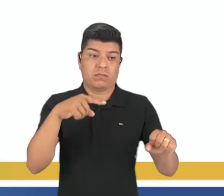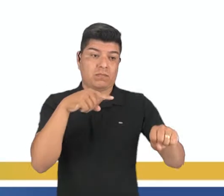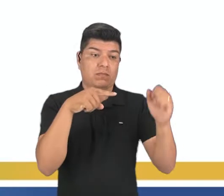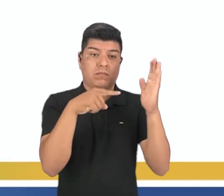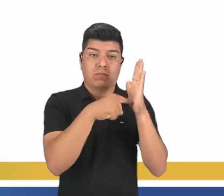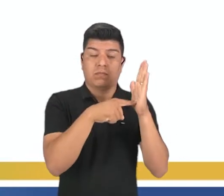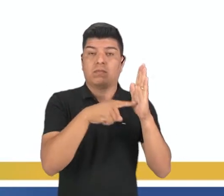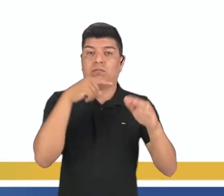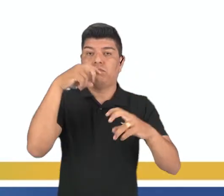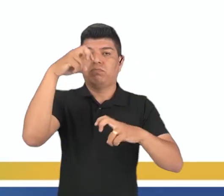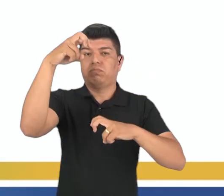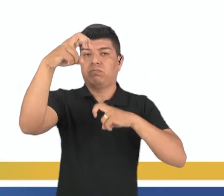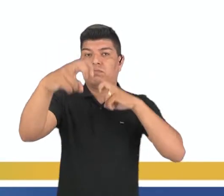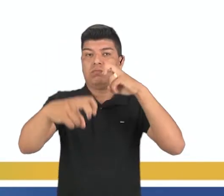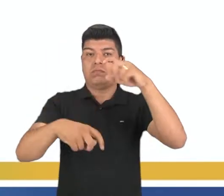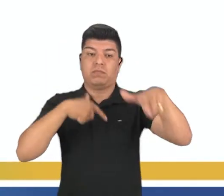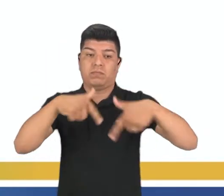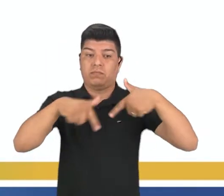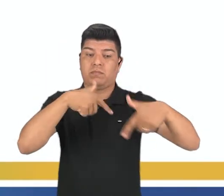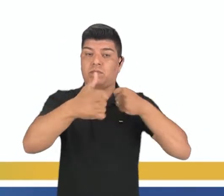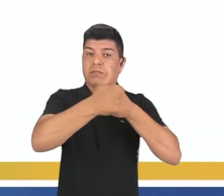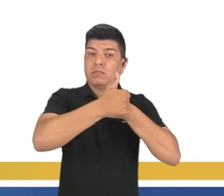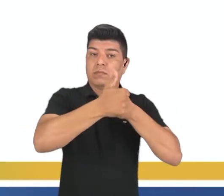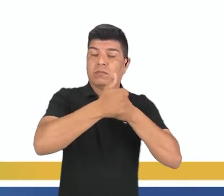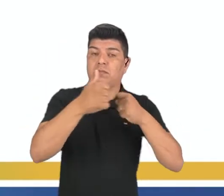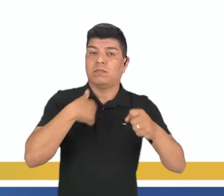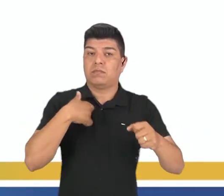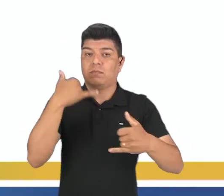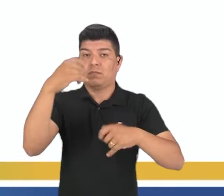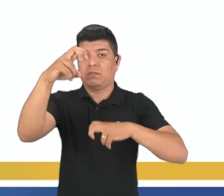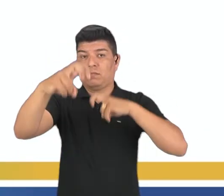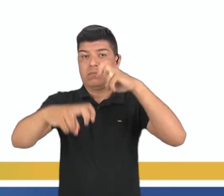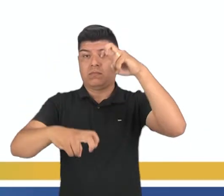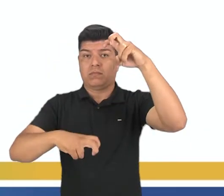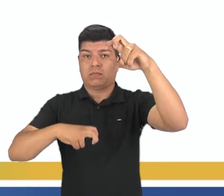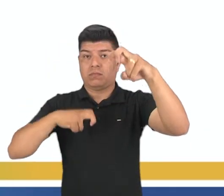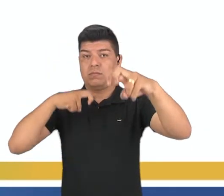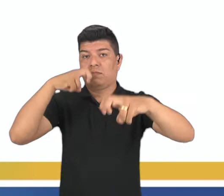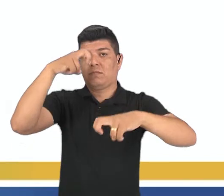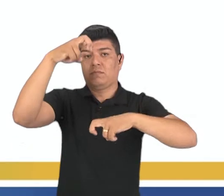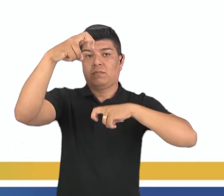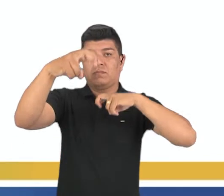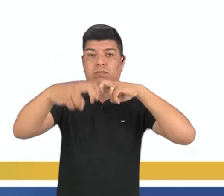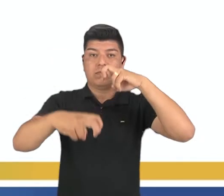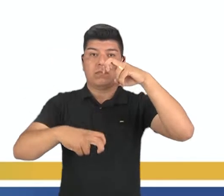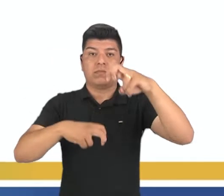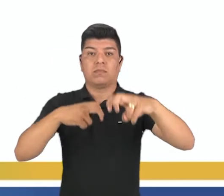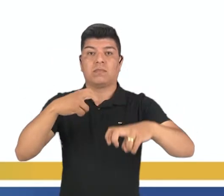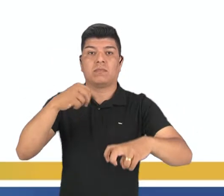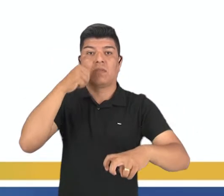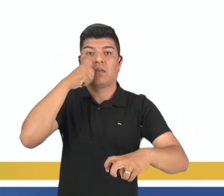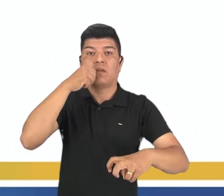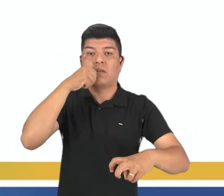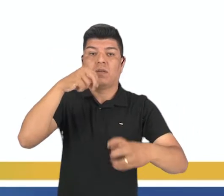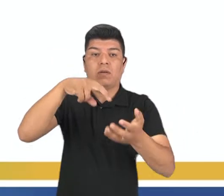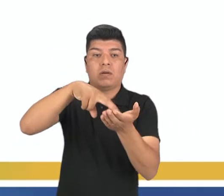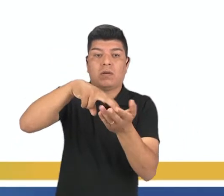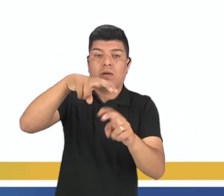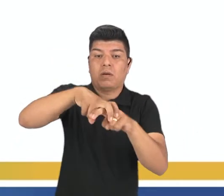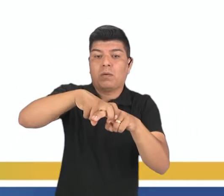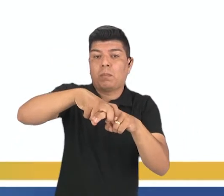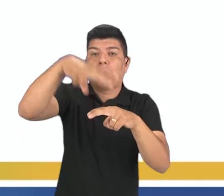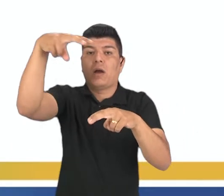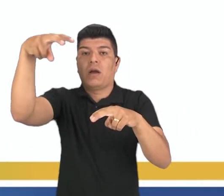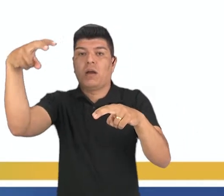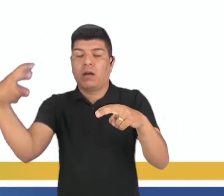foi trabalhar no barracão ao lado. Quando o brinquedo estava em pleno funcionamento, a tal menina pulou de sua cadeira. A